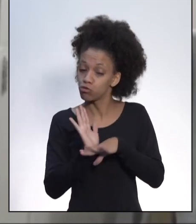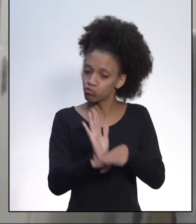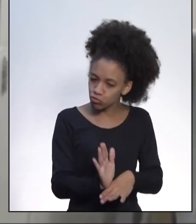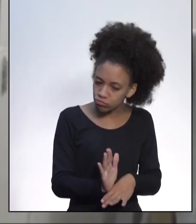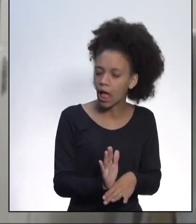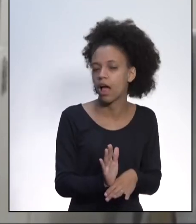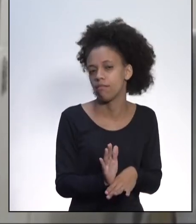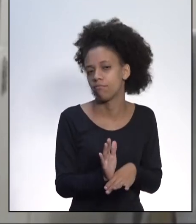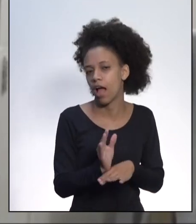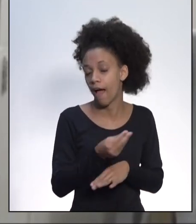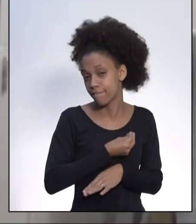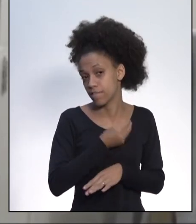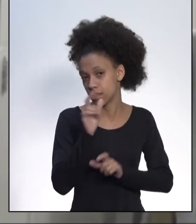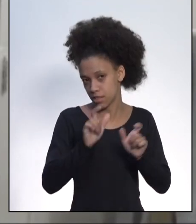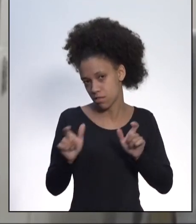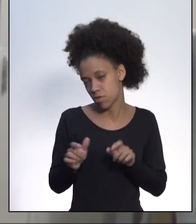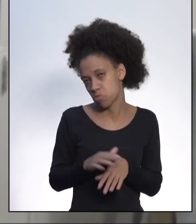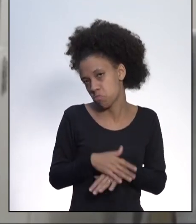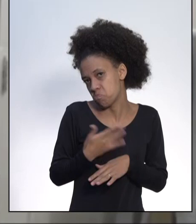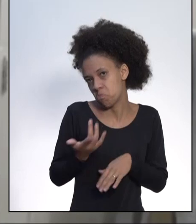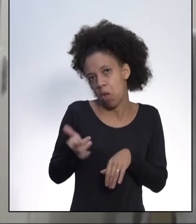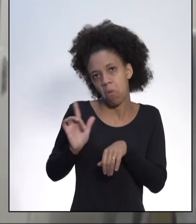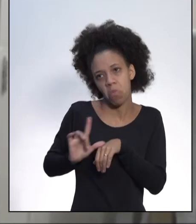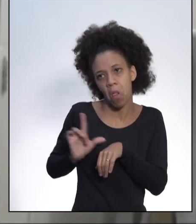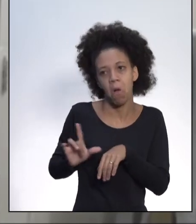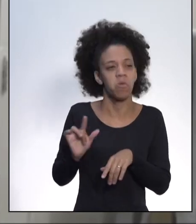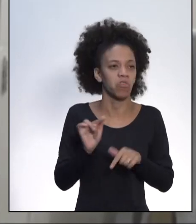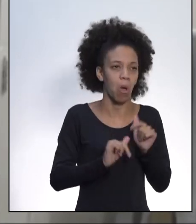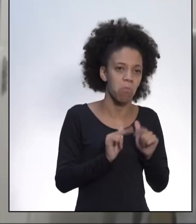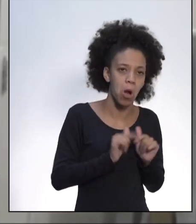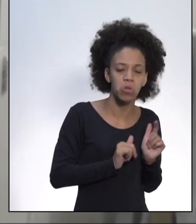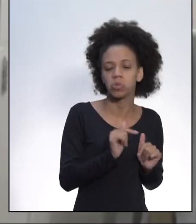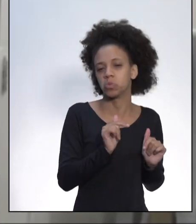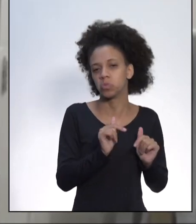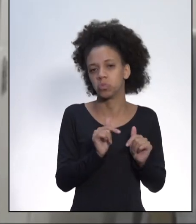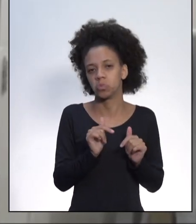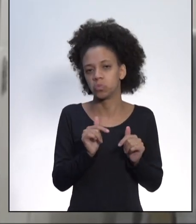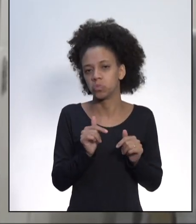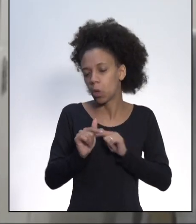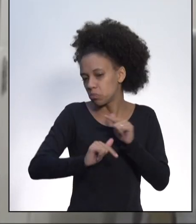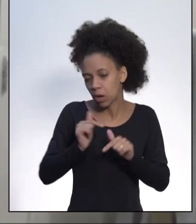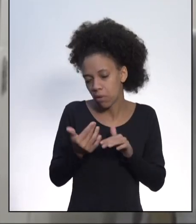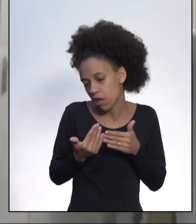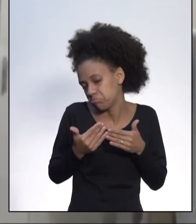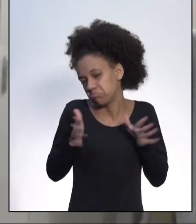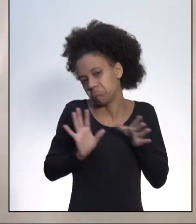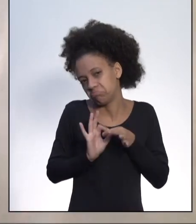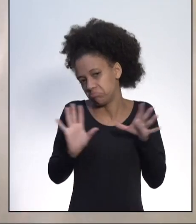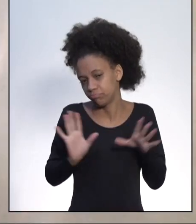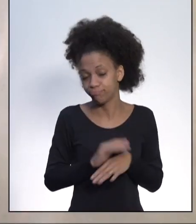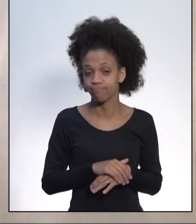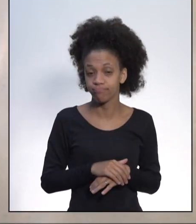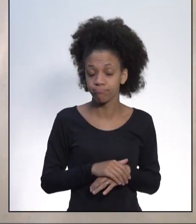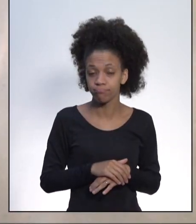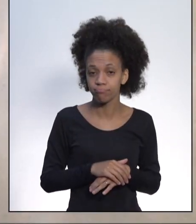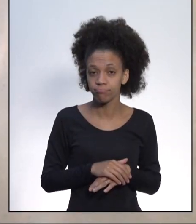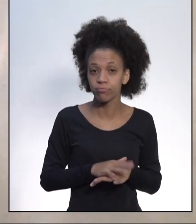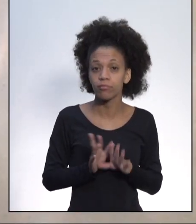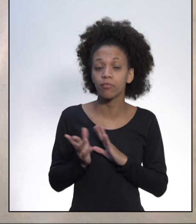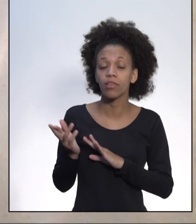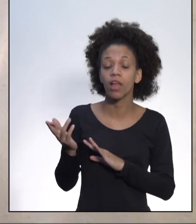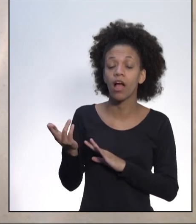pessoas. A ideia de um negócio, a ideia de um produto, a ideia de uma solução, de um serviço, por aí vai. Vamos responder